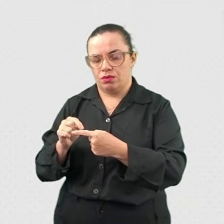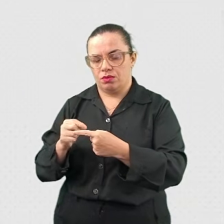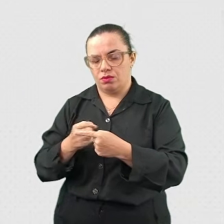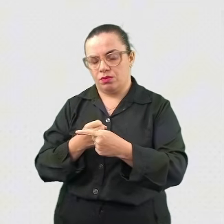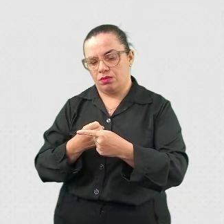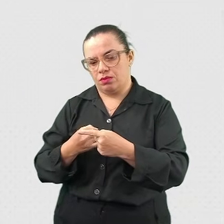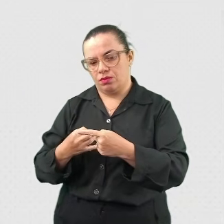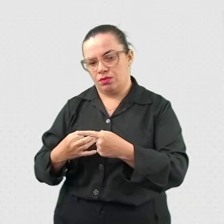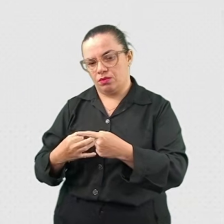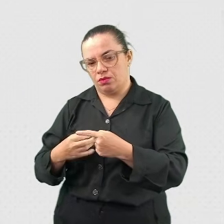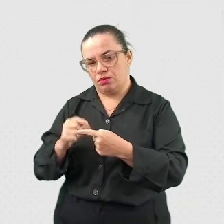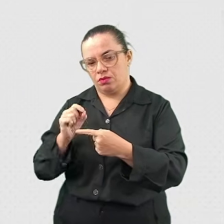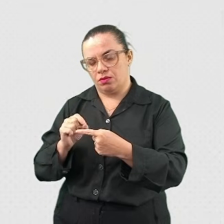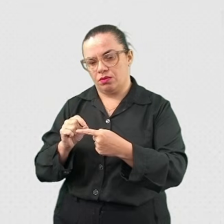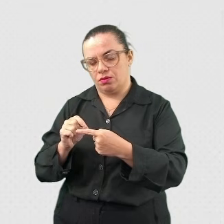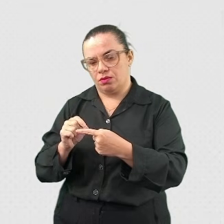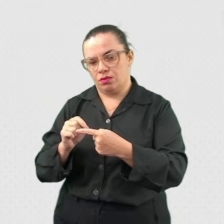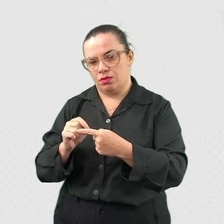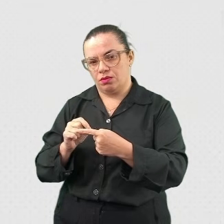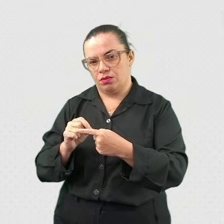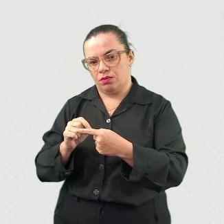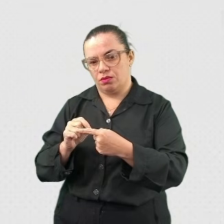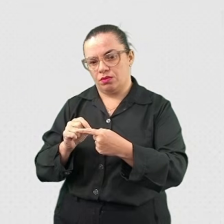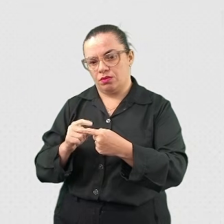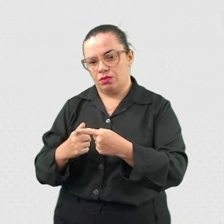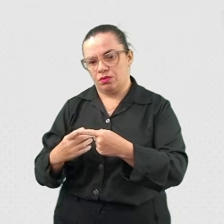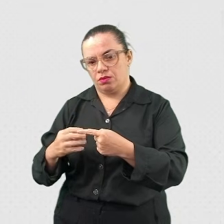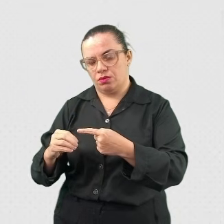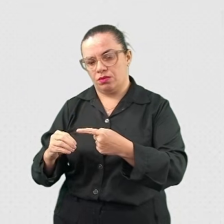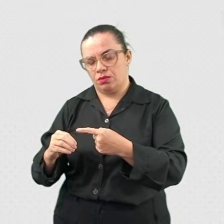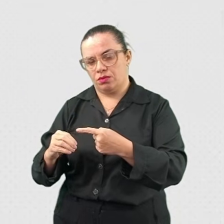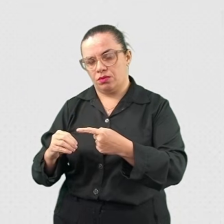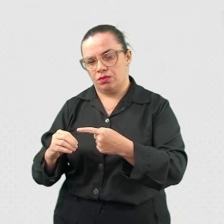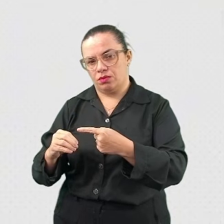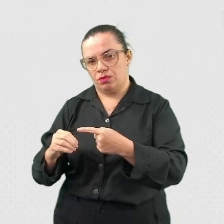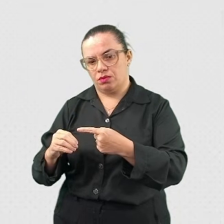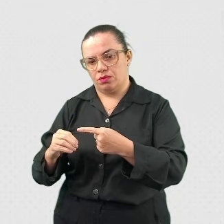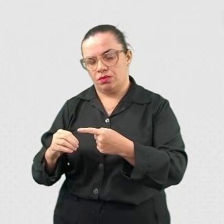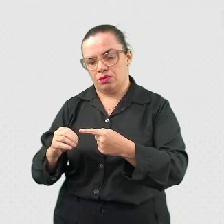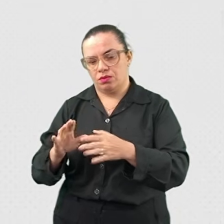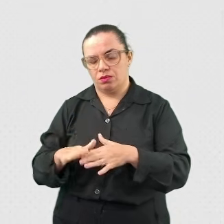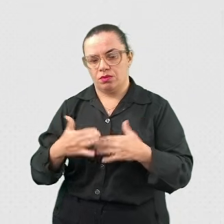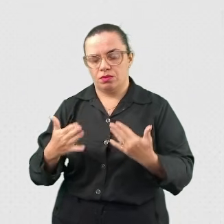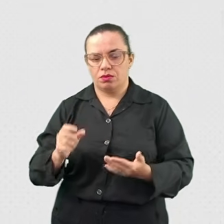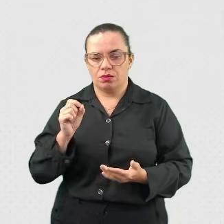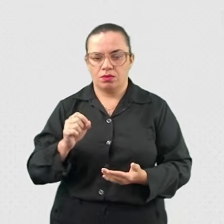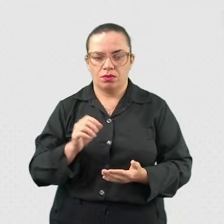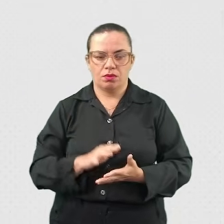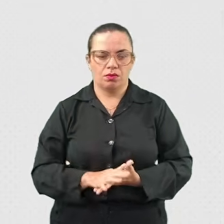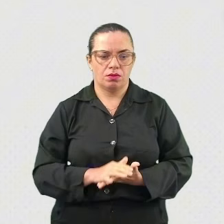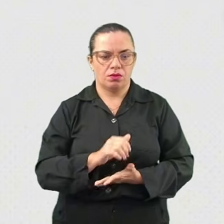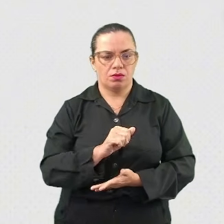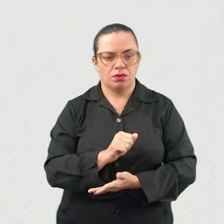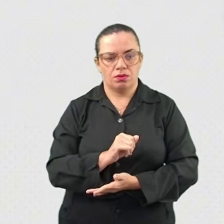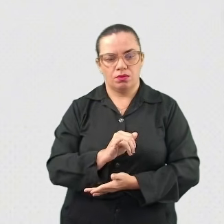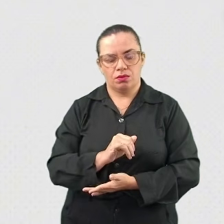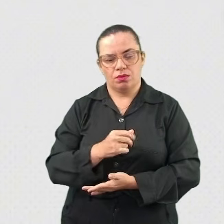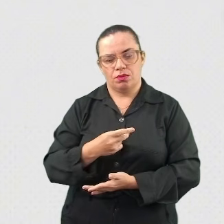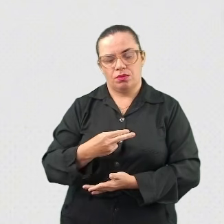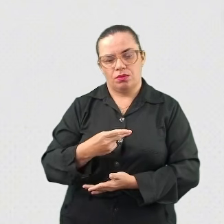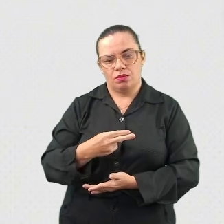quantidade de lados, que é 10. Beleza? Bom, turma, então o ângulo interno vai ser